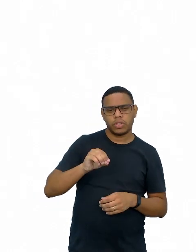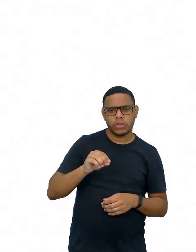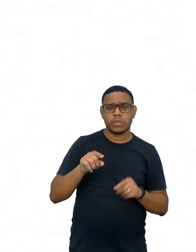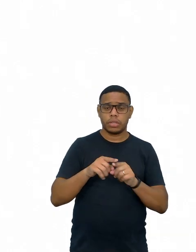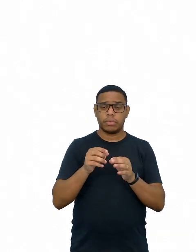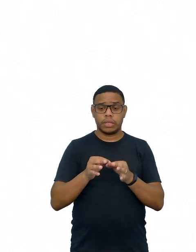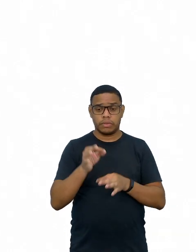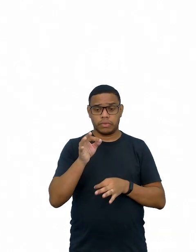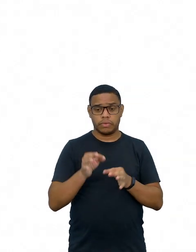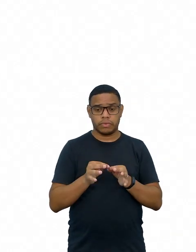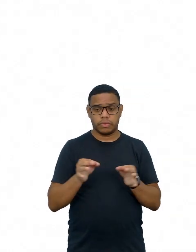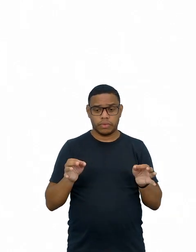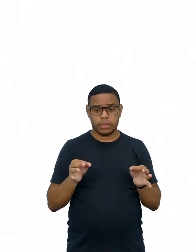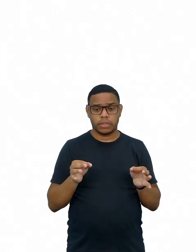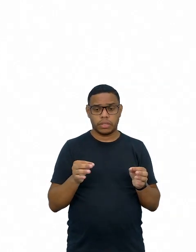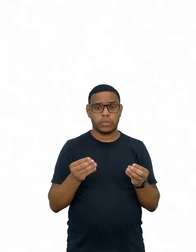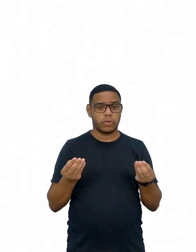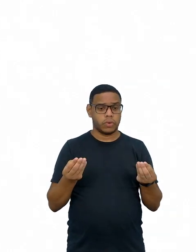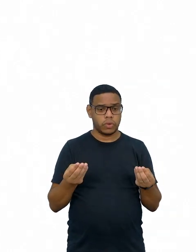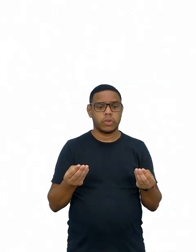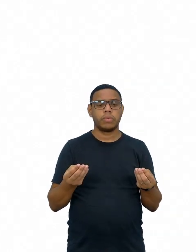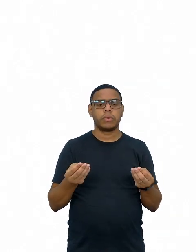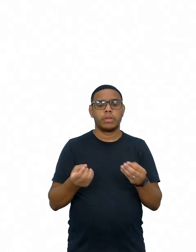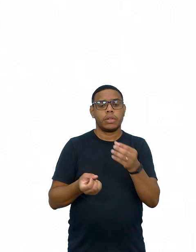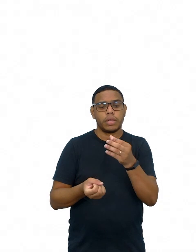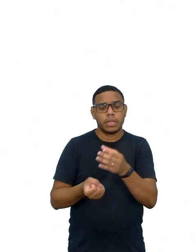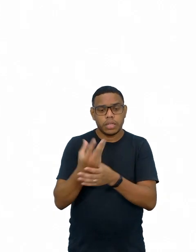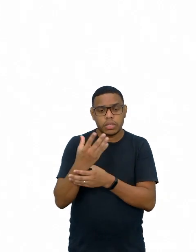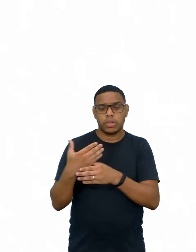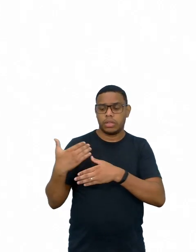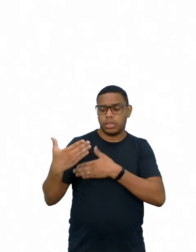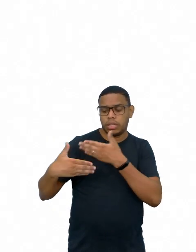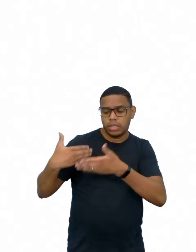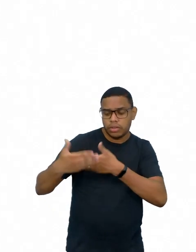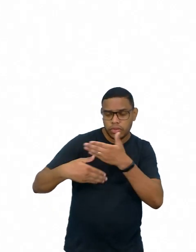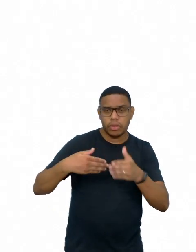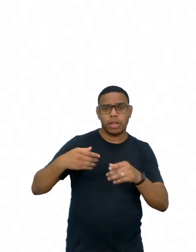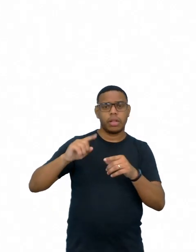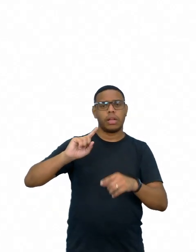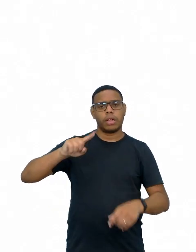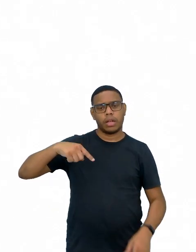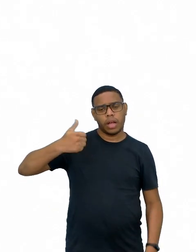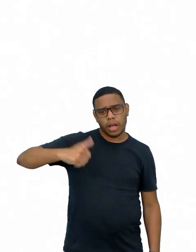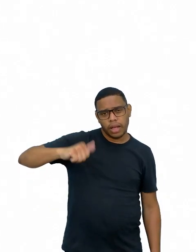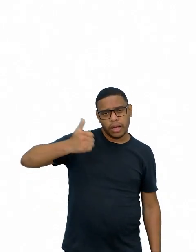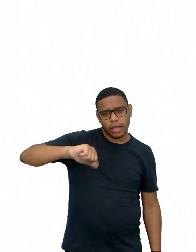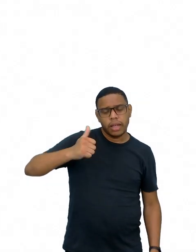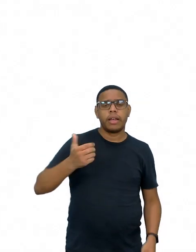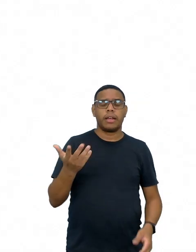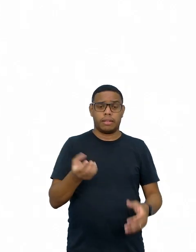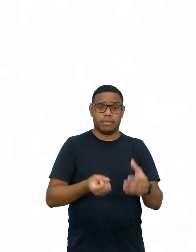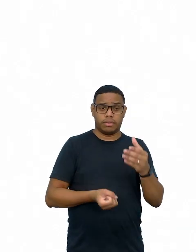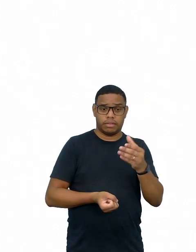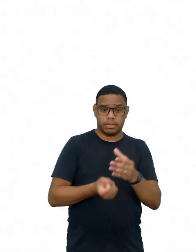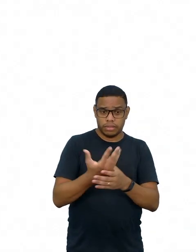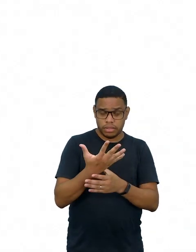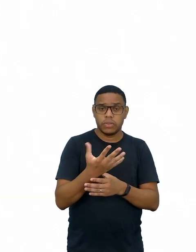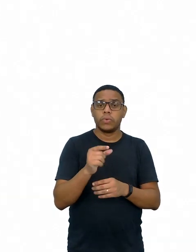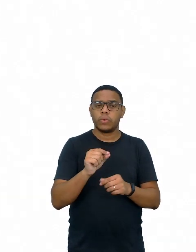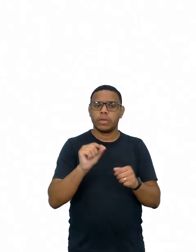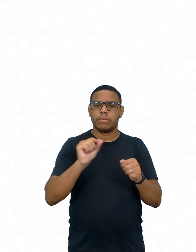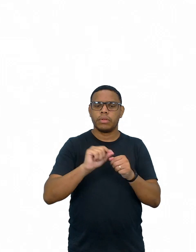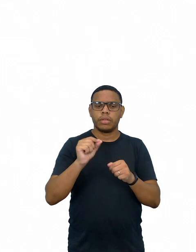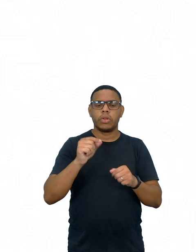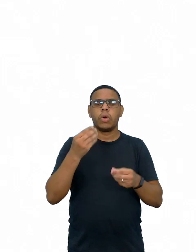física, né? Criação, desenvolvimento e avaliação. Essa criação é como eles